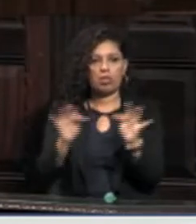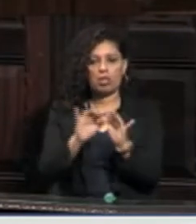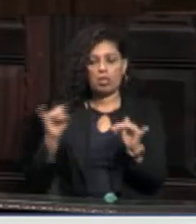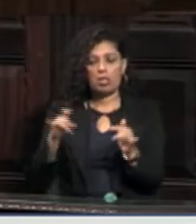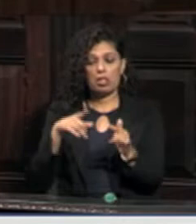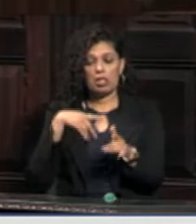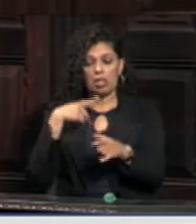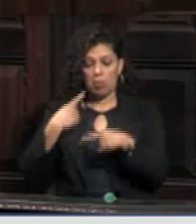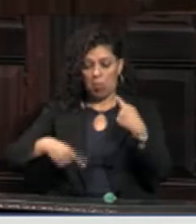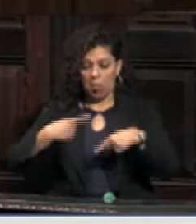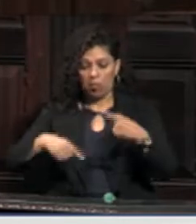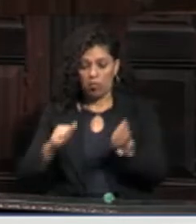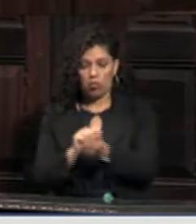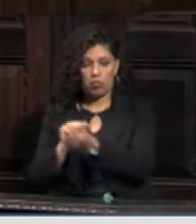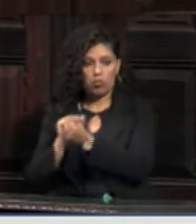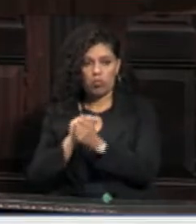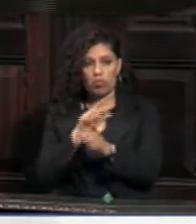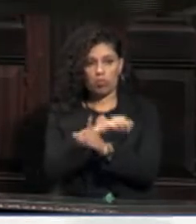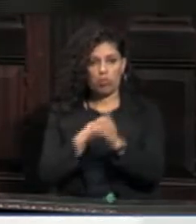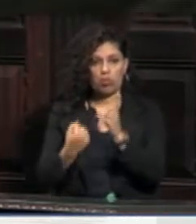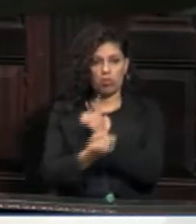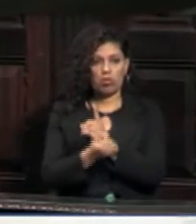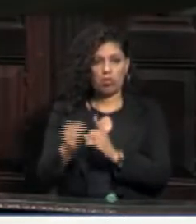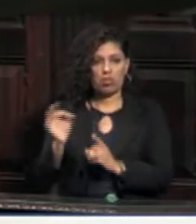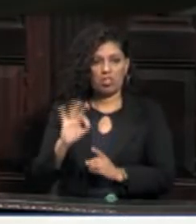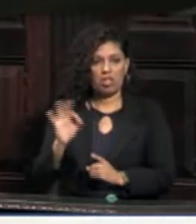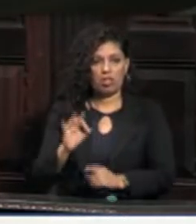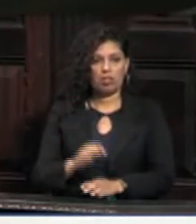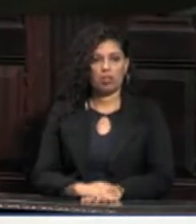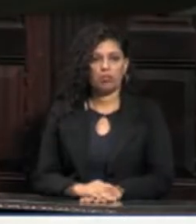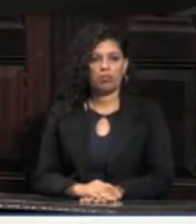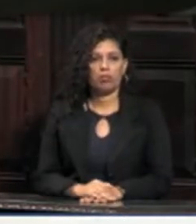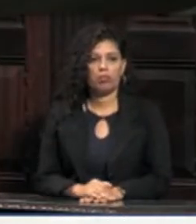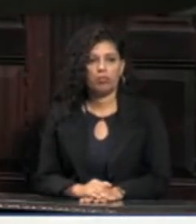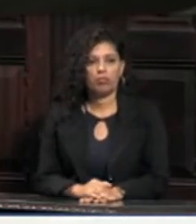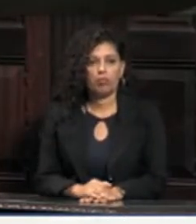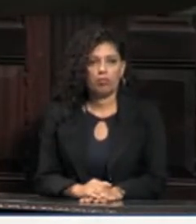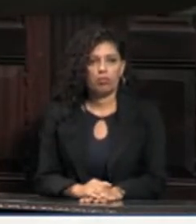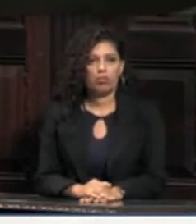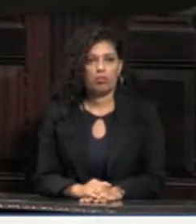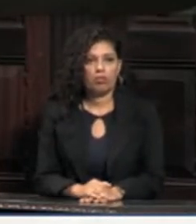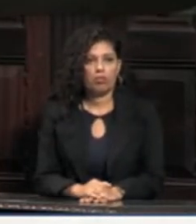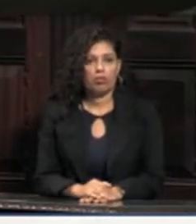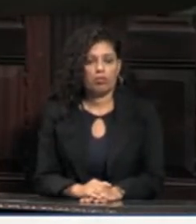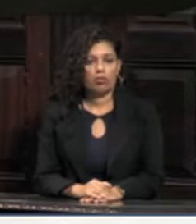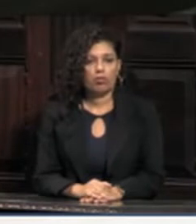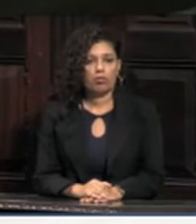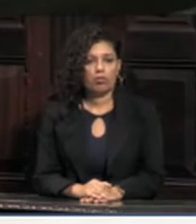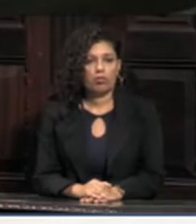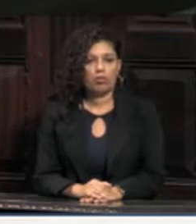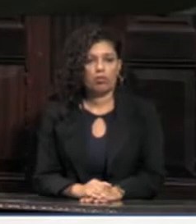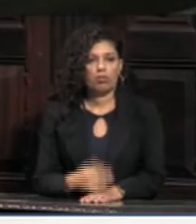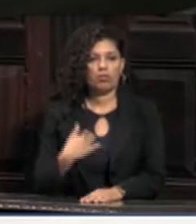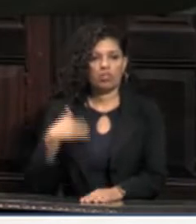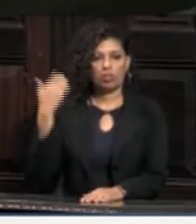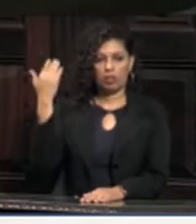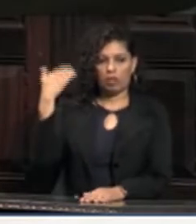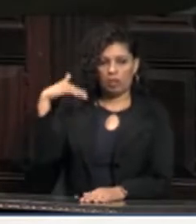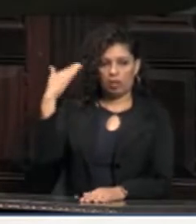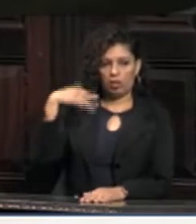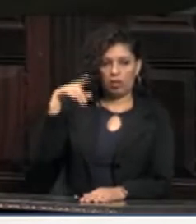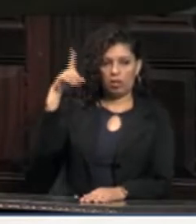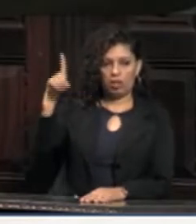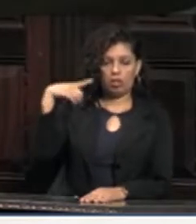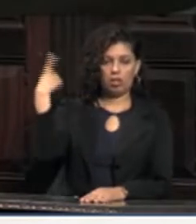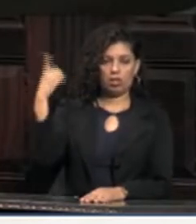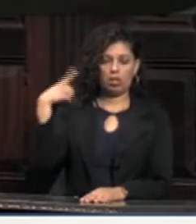Deputado, presidente dessa casa. Só para tentando ter um entendimento aqui, eu combinei com o deputado Flávio Serafini, com o deputado